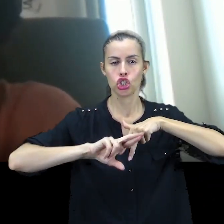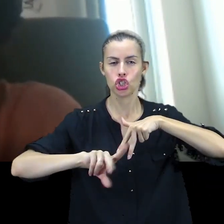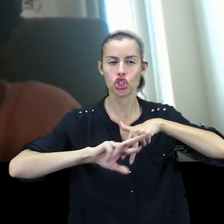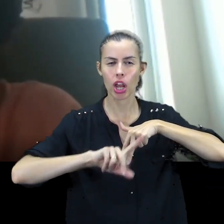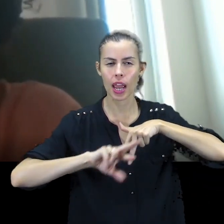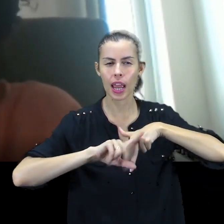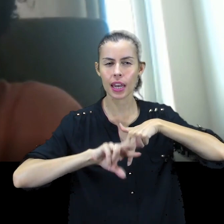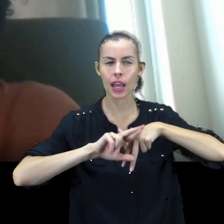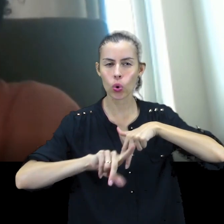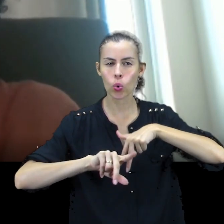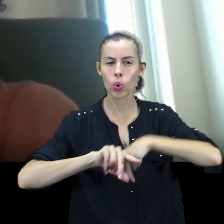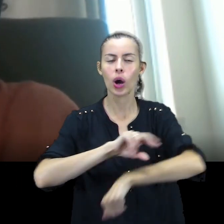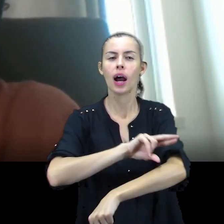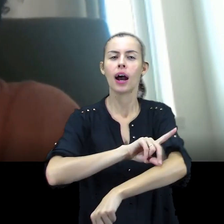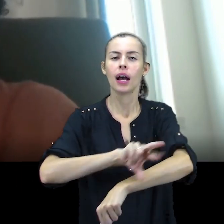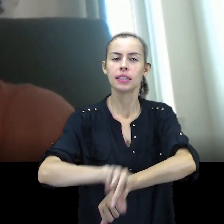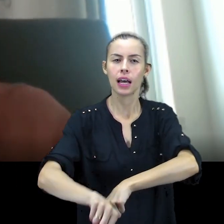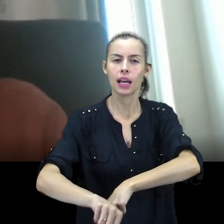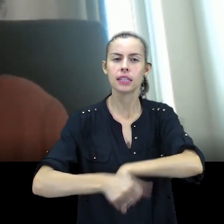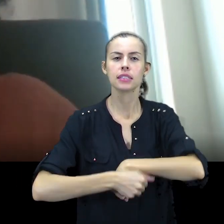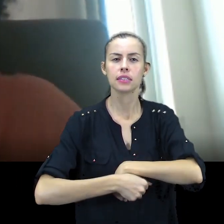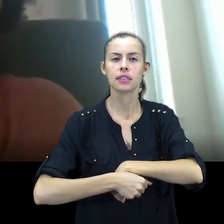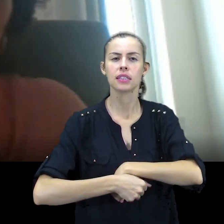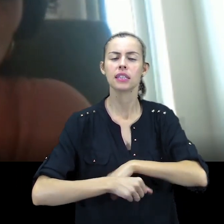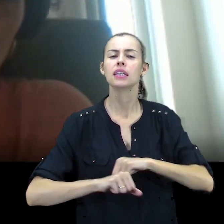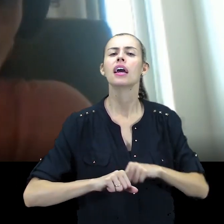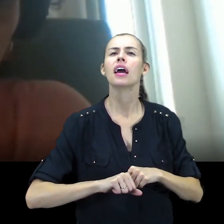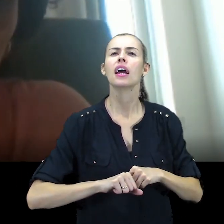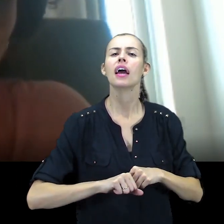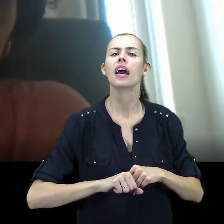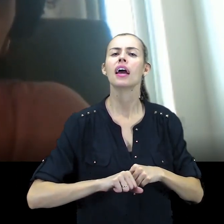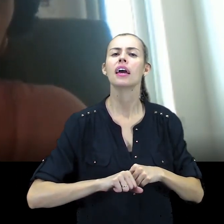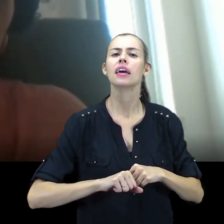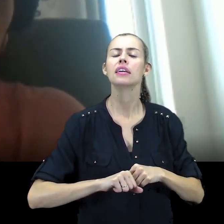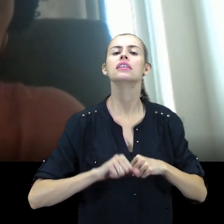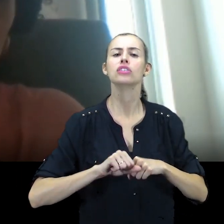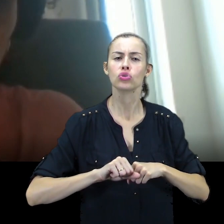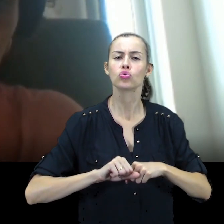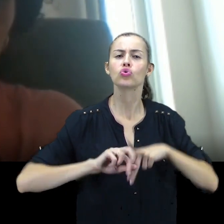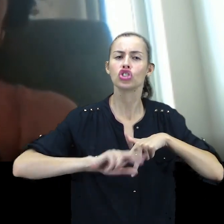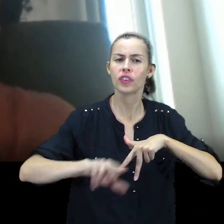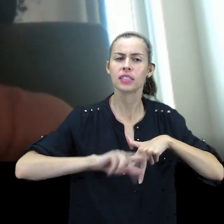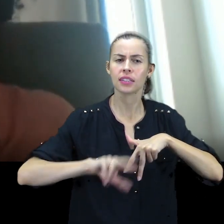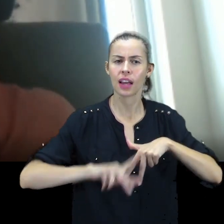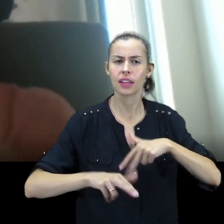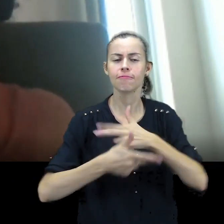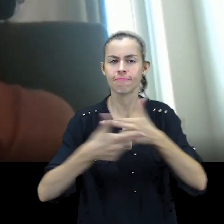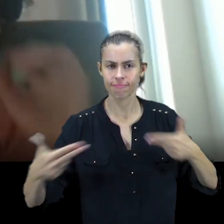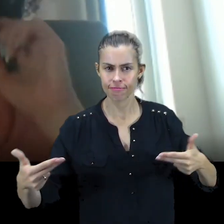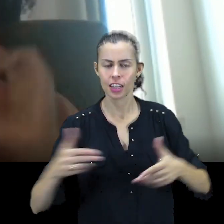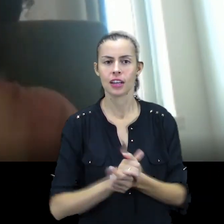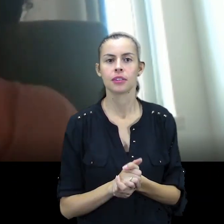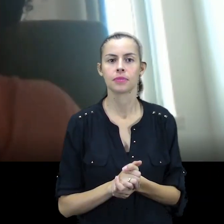horas. Foi um curso de capacitação promovido pela nossa Pró-Reitoria de Pessoas, para técnicos e docentes,